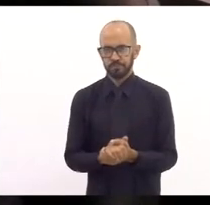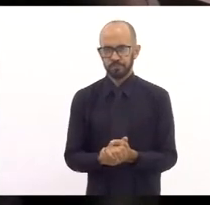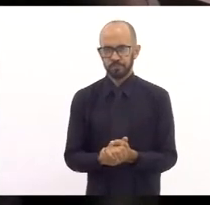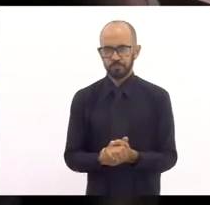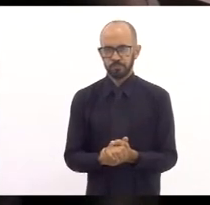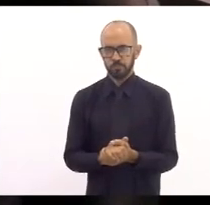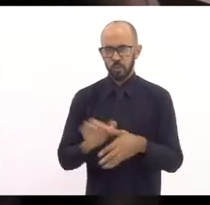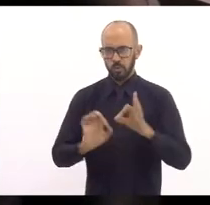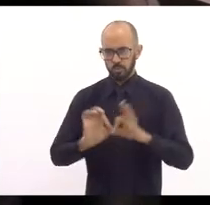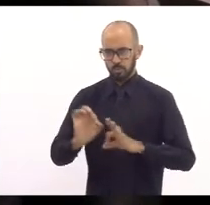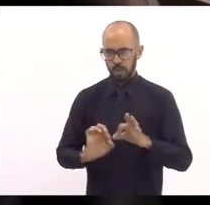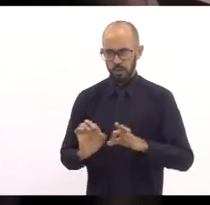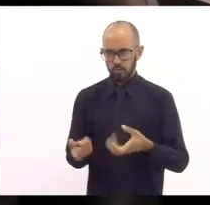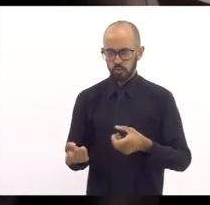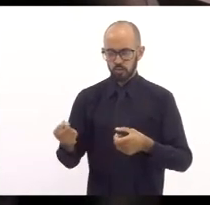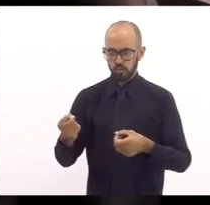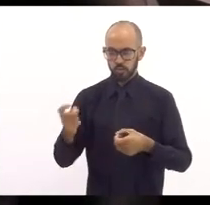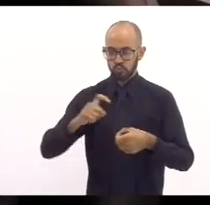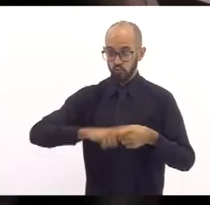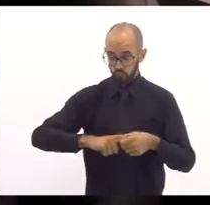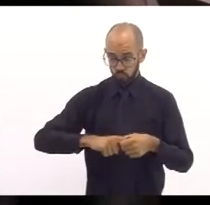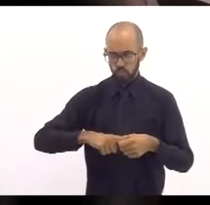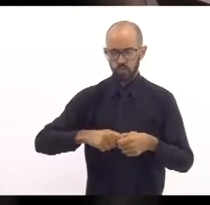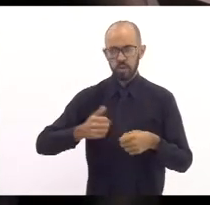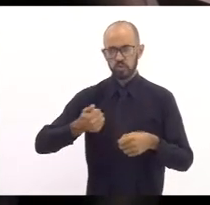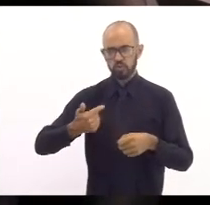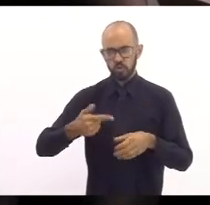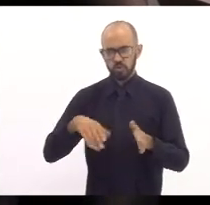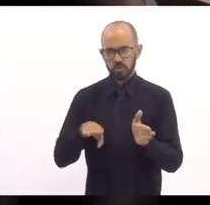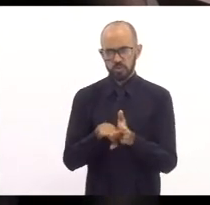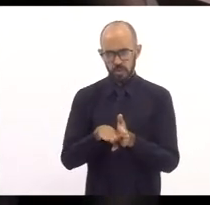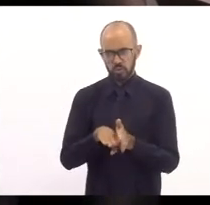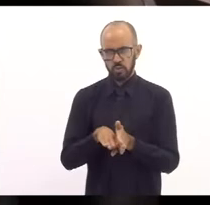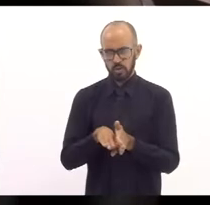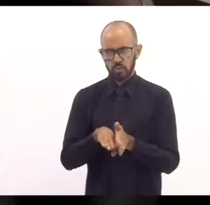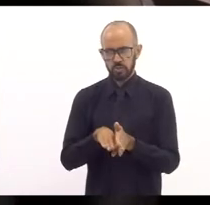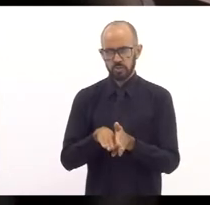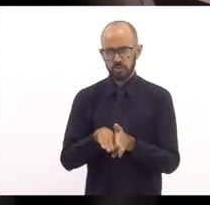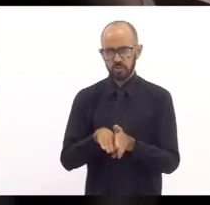Em relação ao plano de retomada das 12 estações,